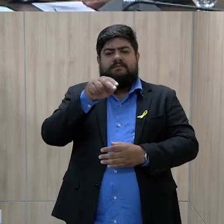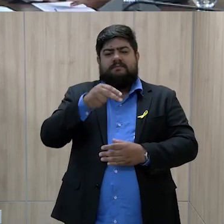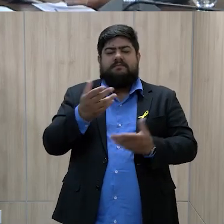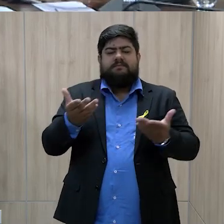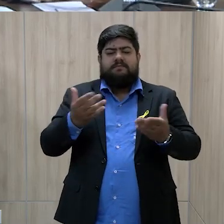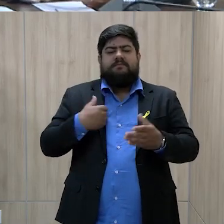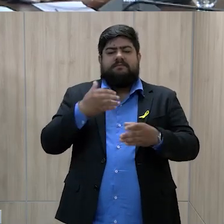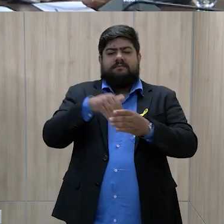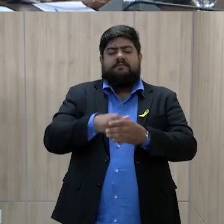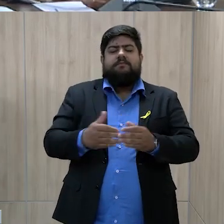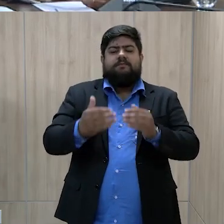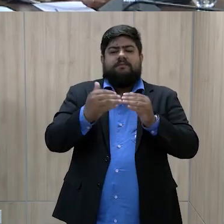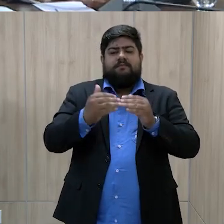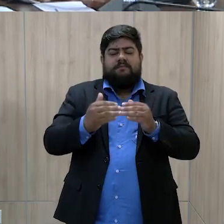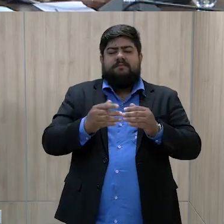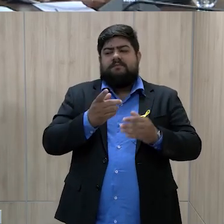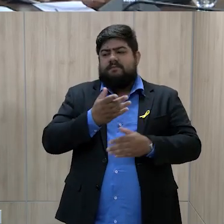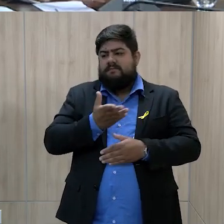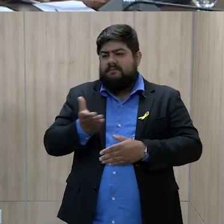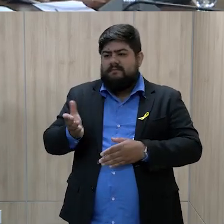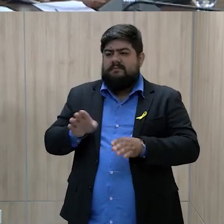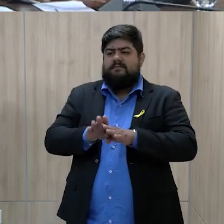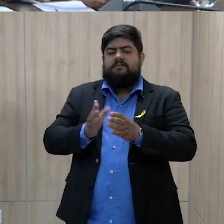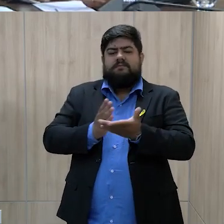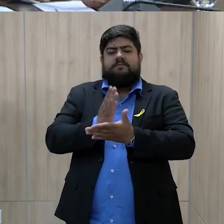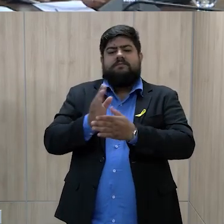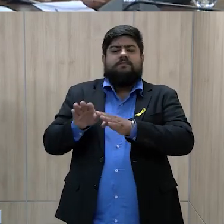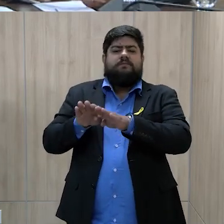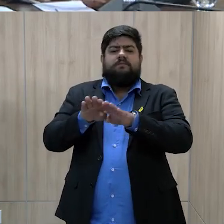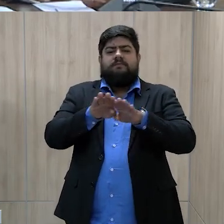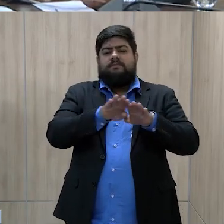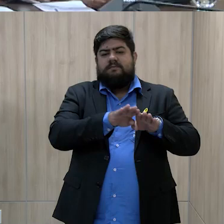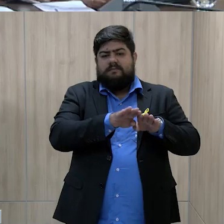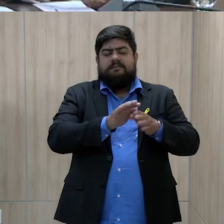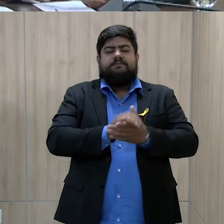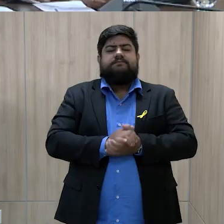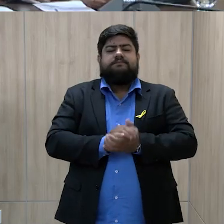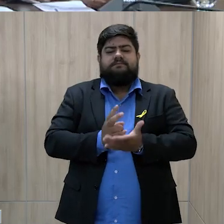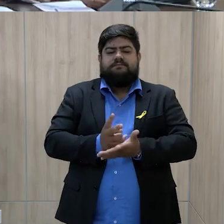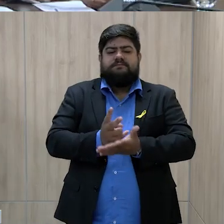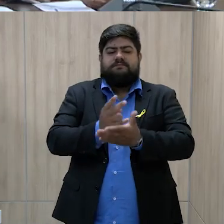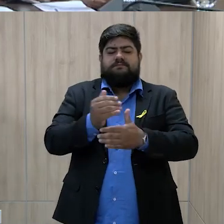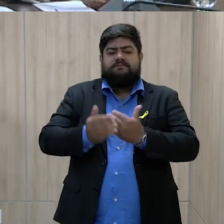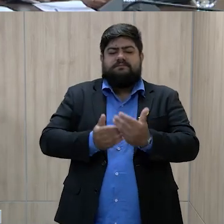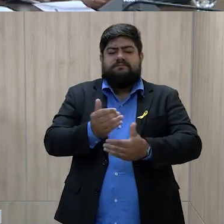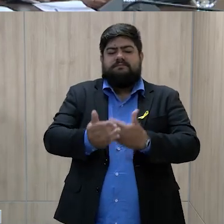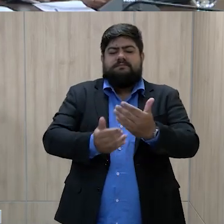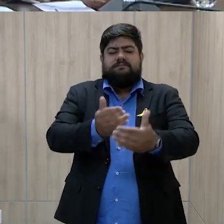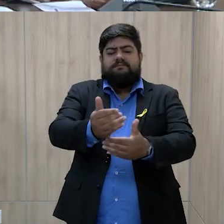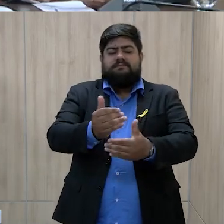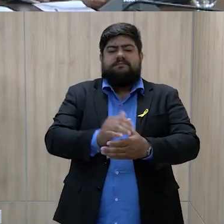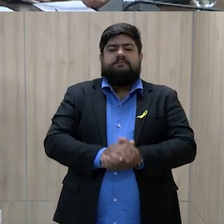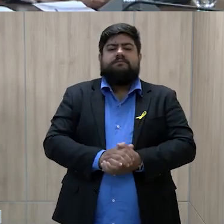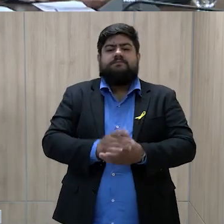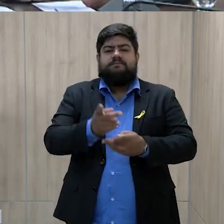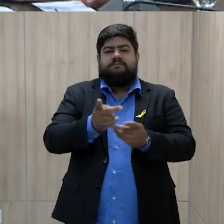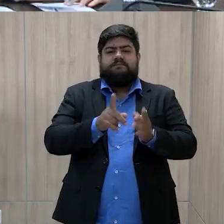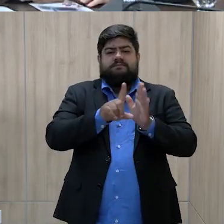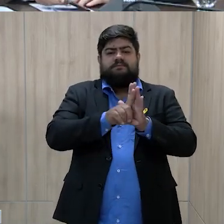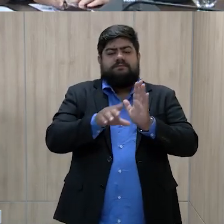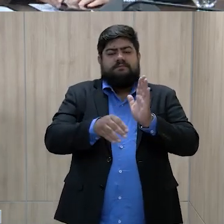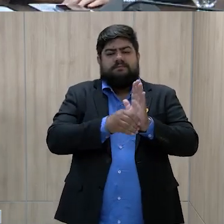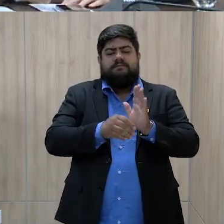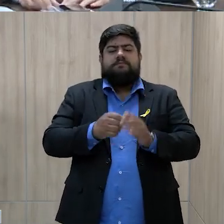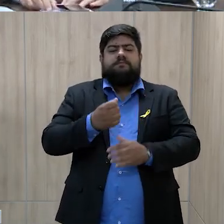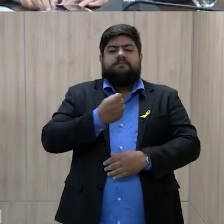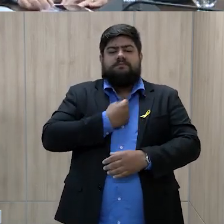Alan nós encaminhamos o nosso voto favorável os colegas também portanto Está aprovado por unanimidade e segue a tramitação